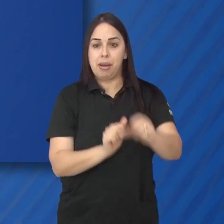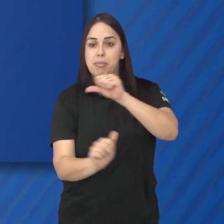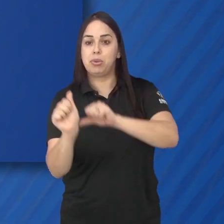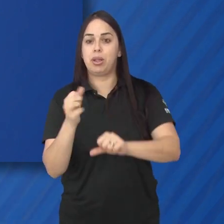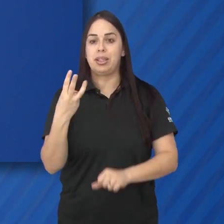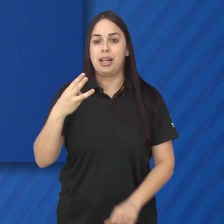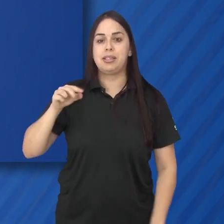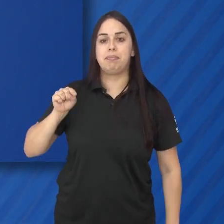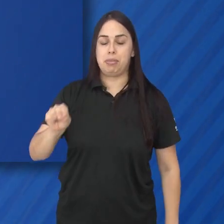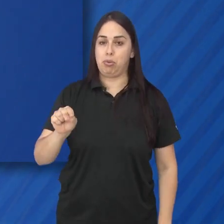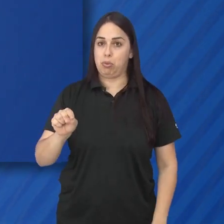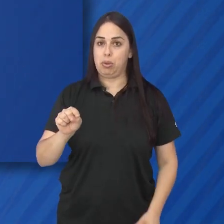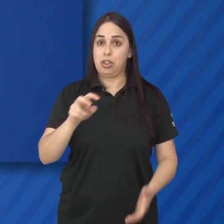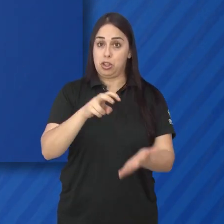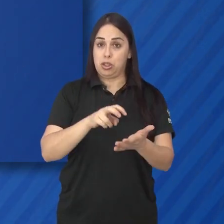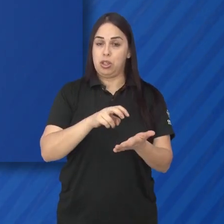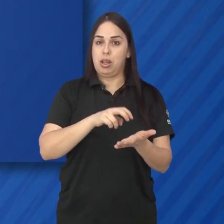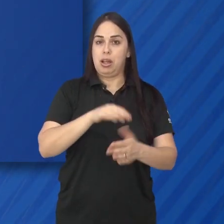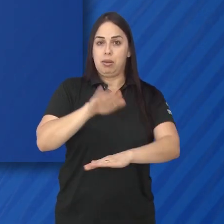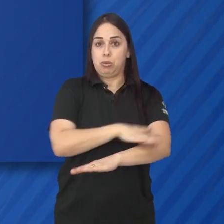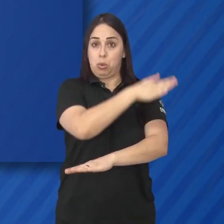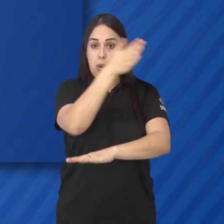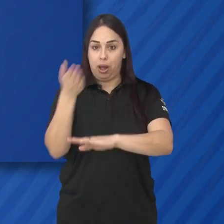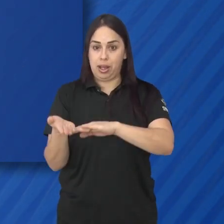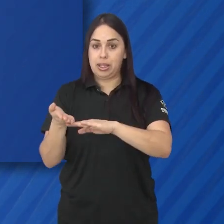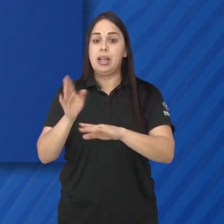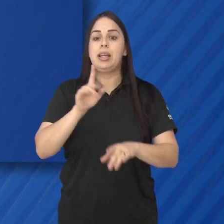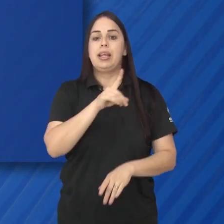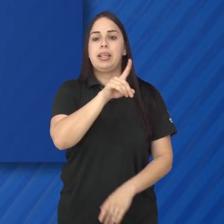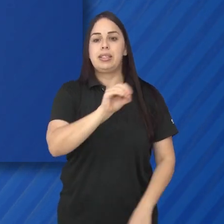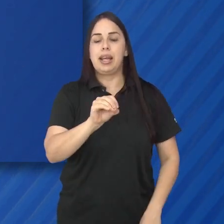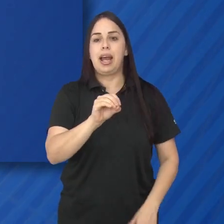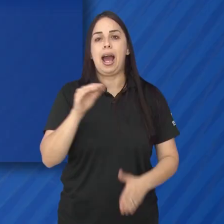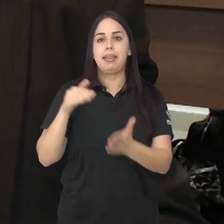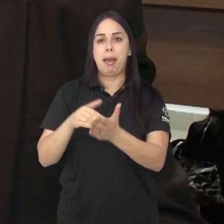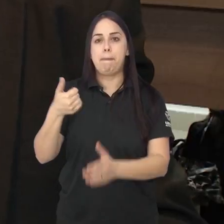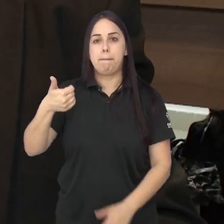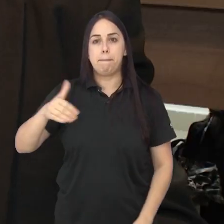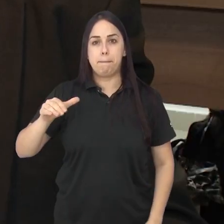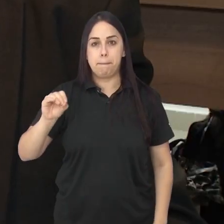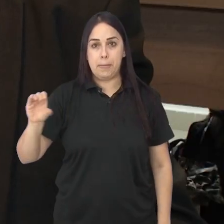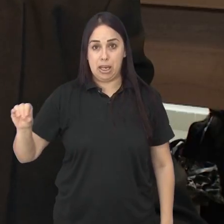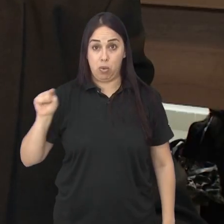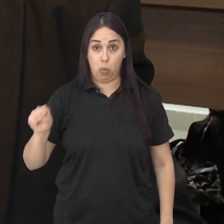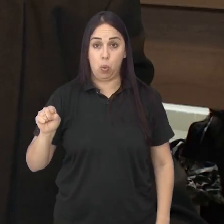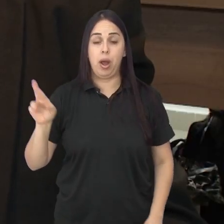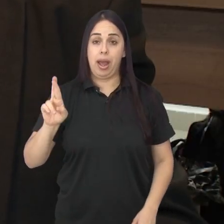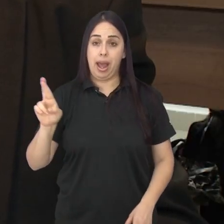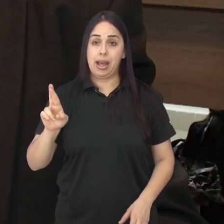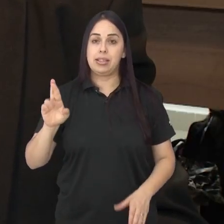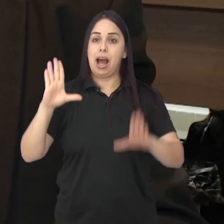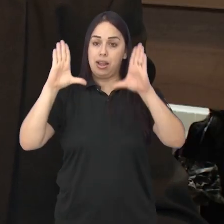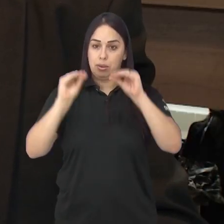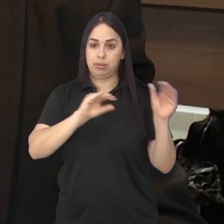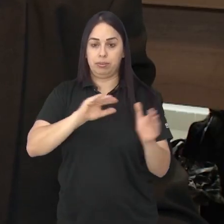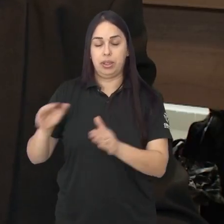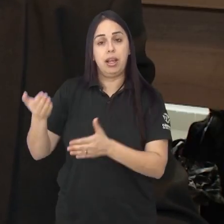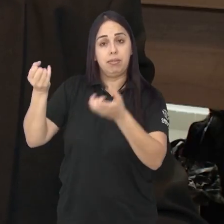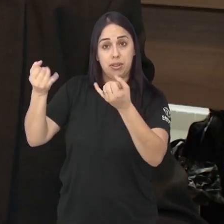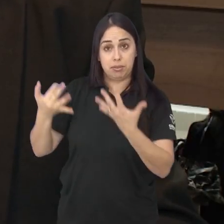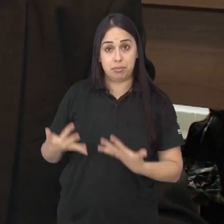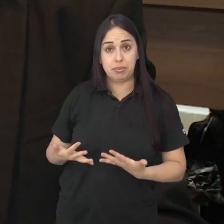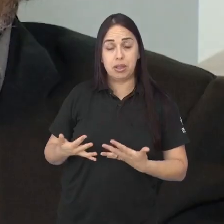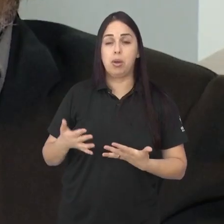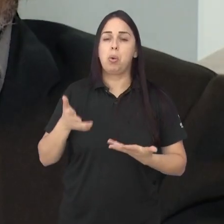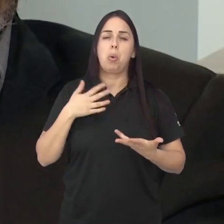mil durante o dia e de R$ 100 para R$ 1.000 durante a noite. O Vinícius, que é financista, explica como as